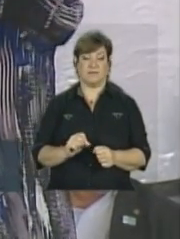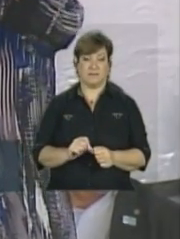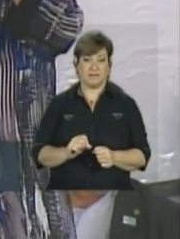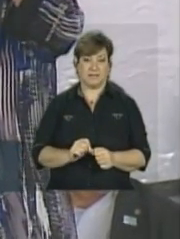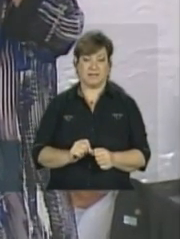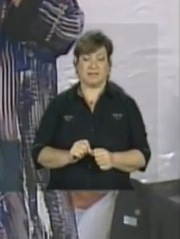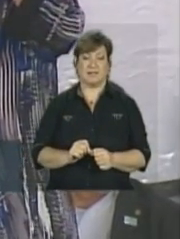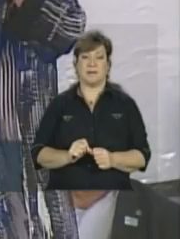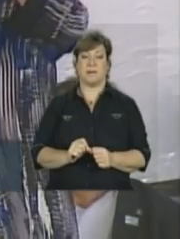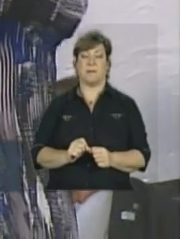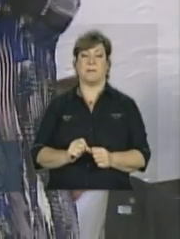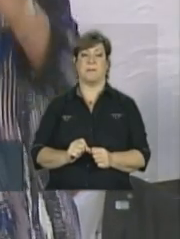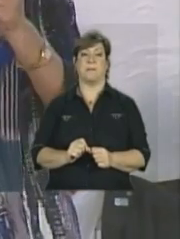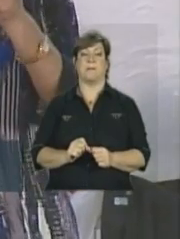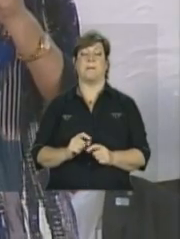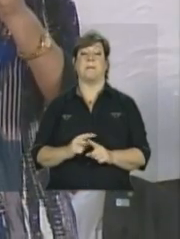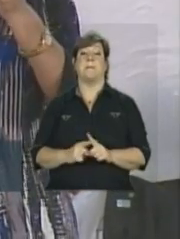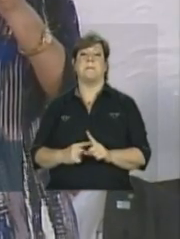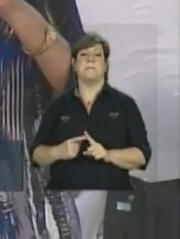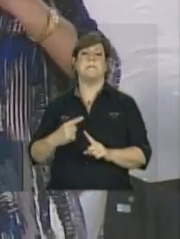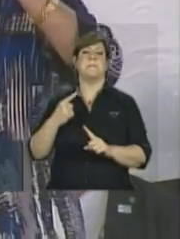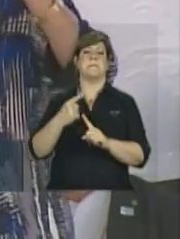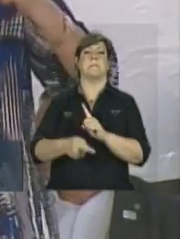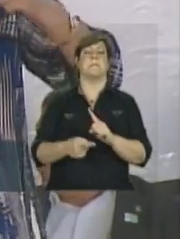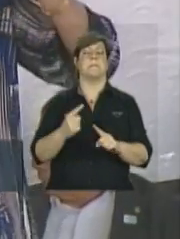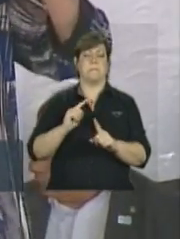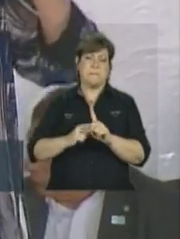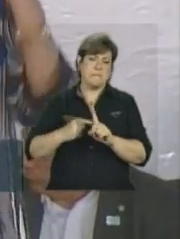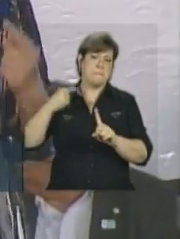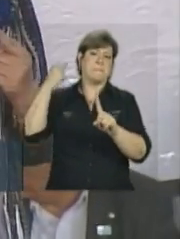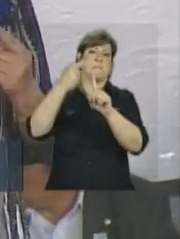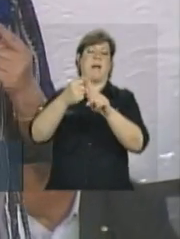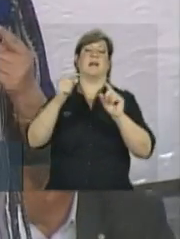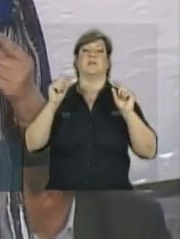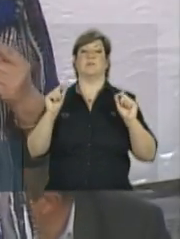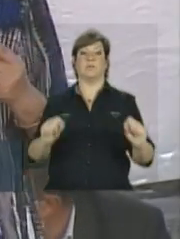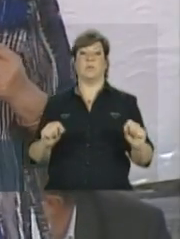mais do que jus, mais do